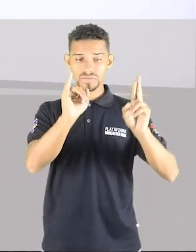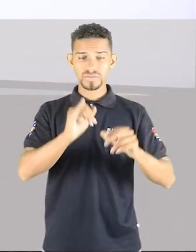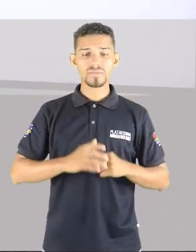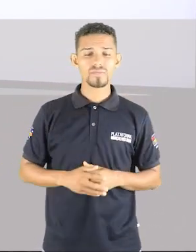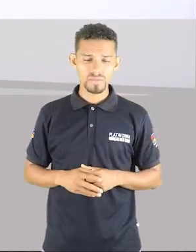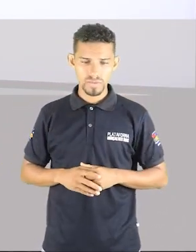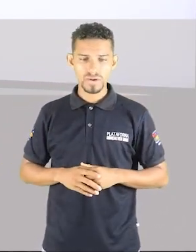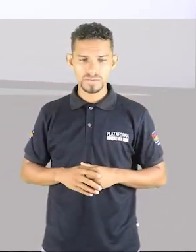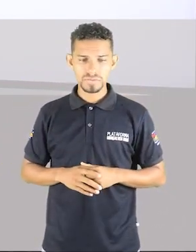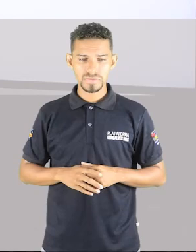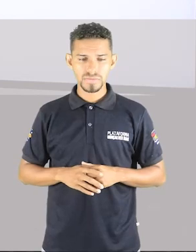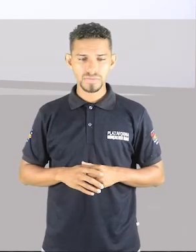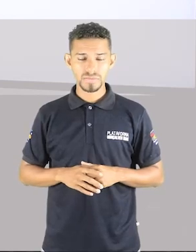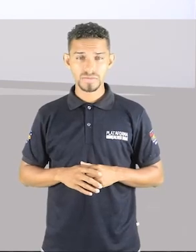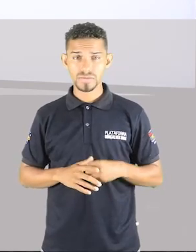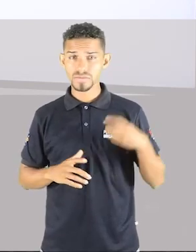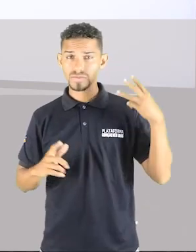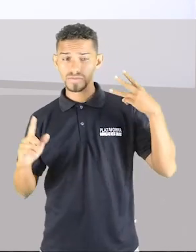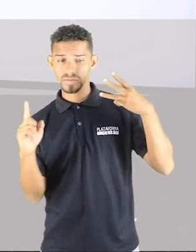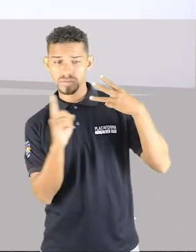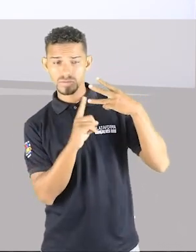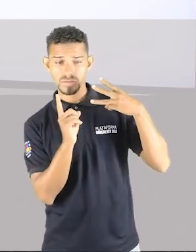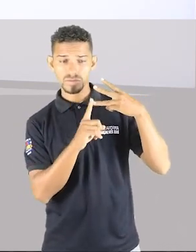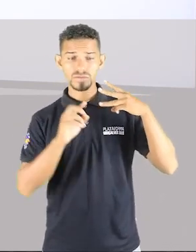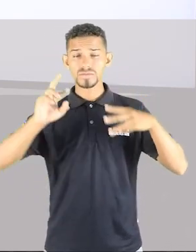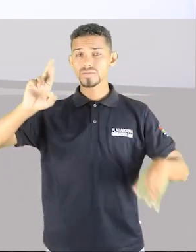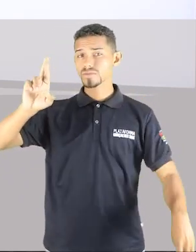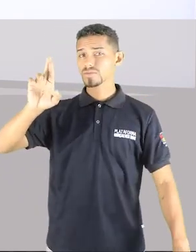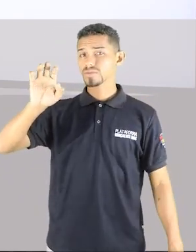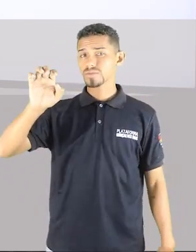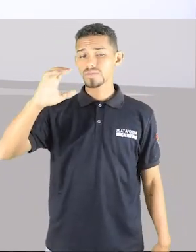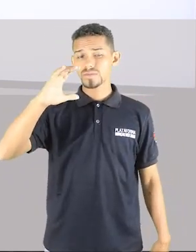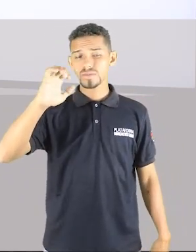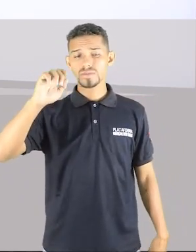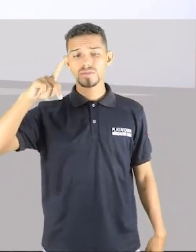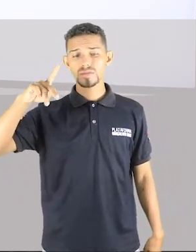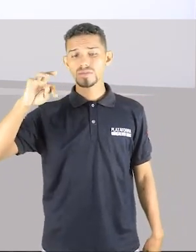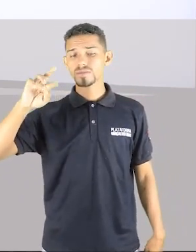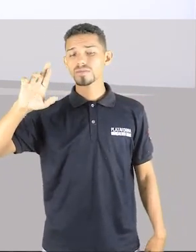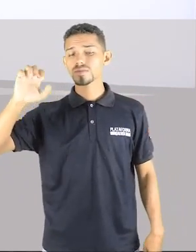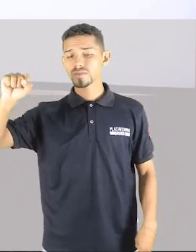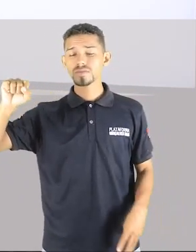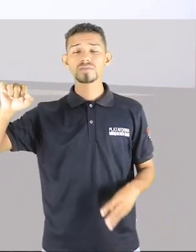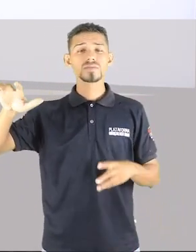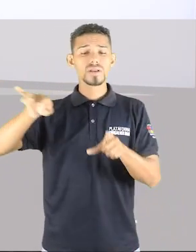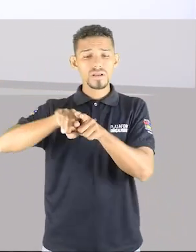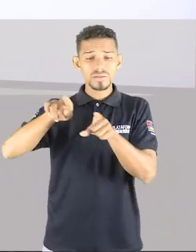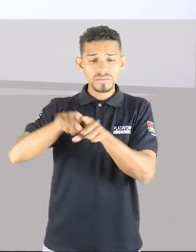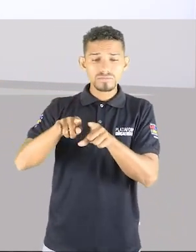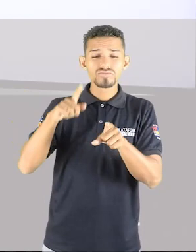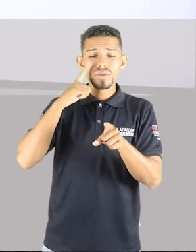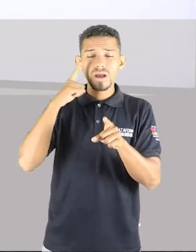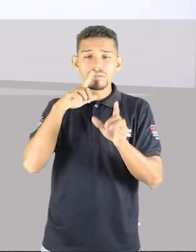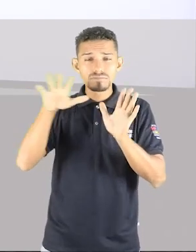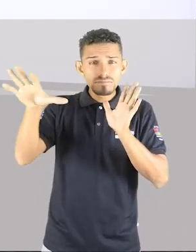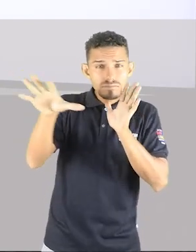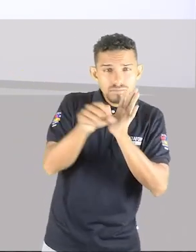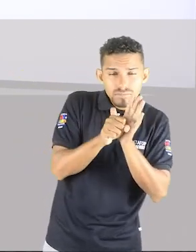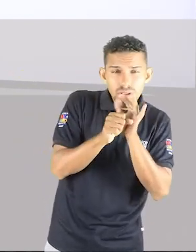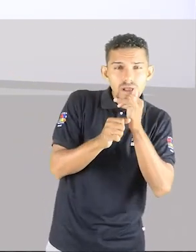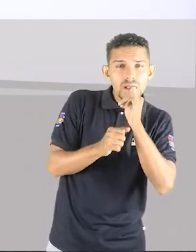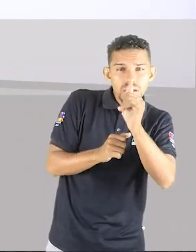receptores elétricos convert energia elétrica em outra forma de